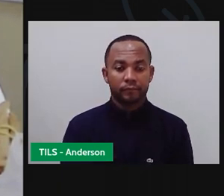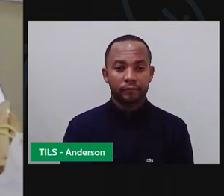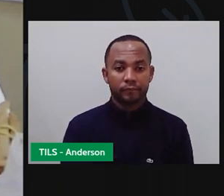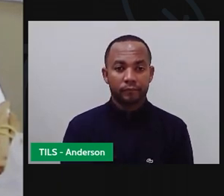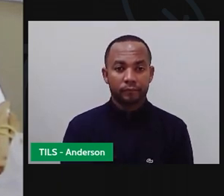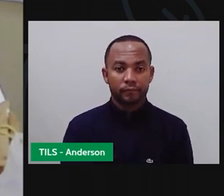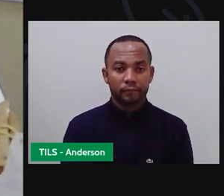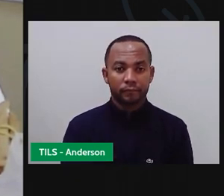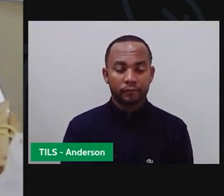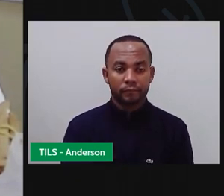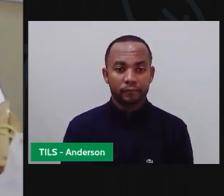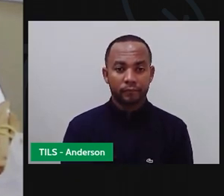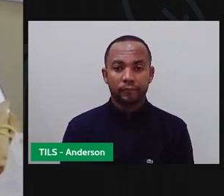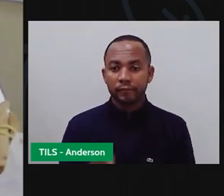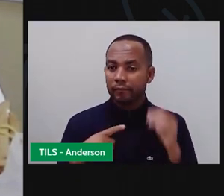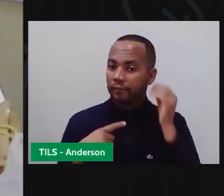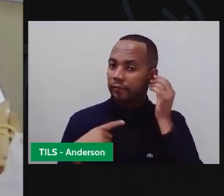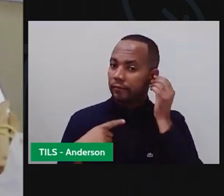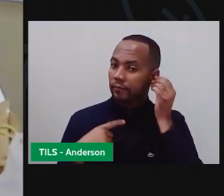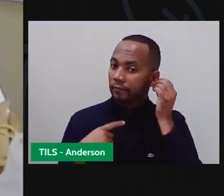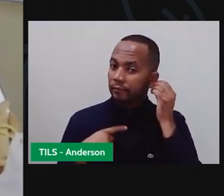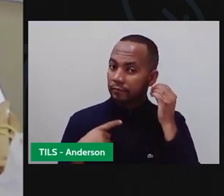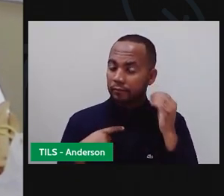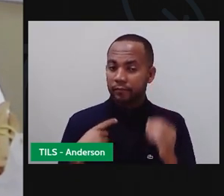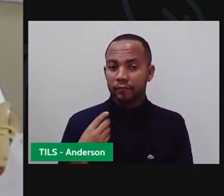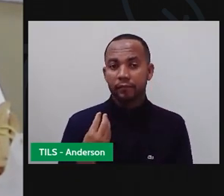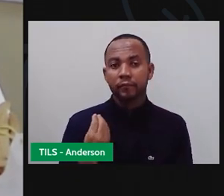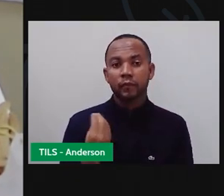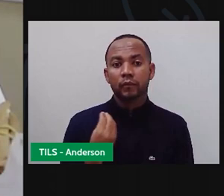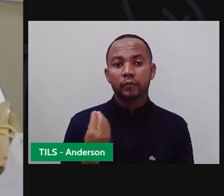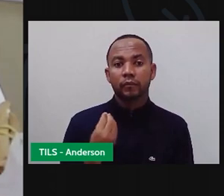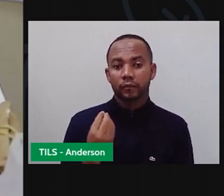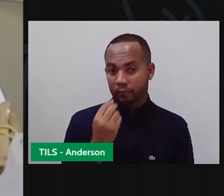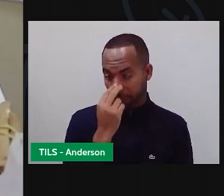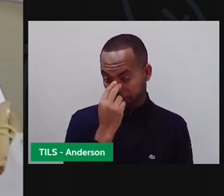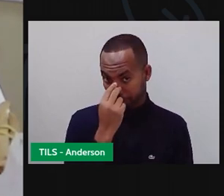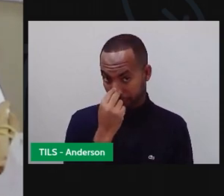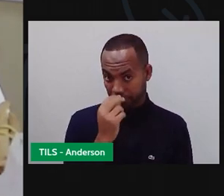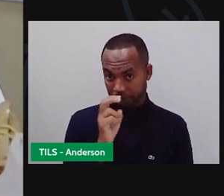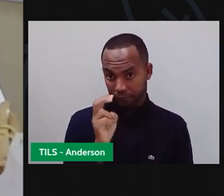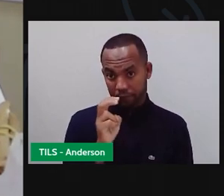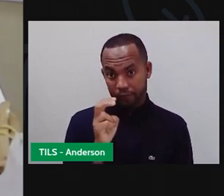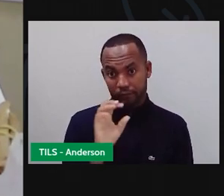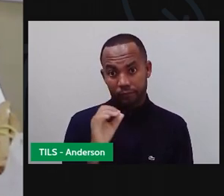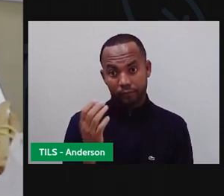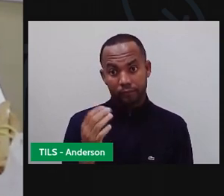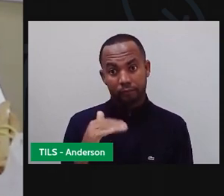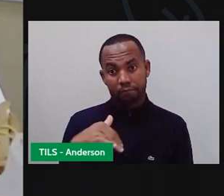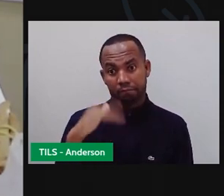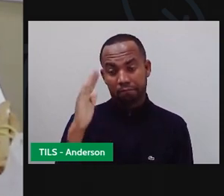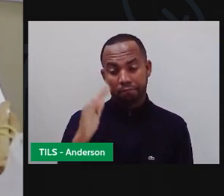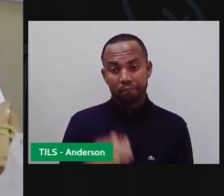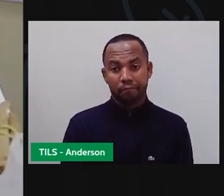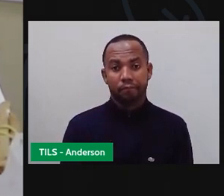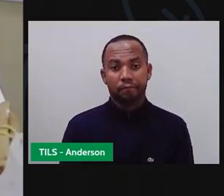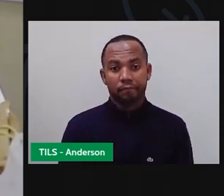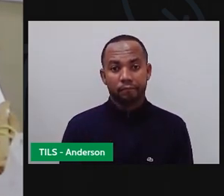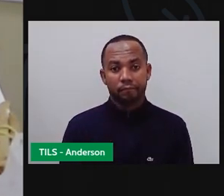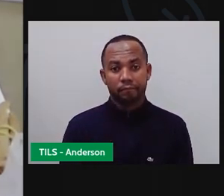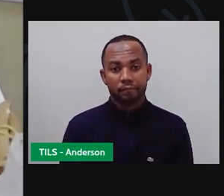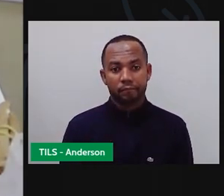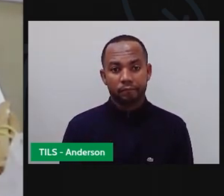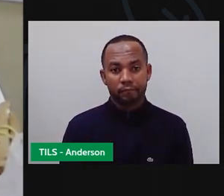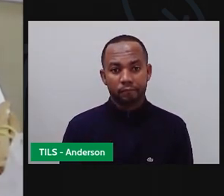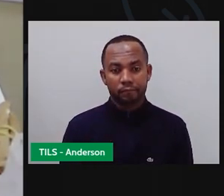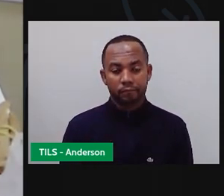uma atividade certo eu tenho Quantas unidades aqui cinco se eu quiser agora acrescentar 5 unidades aqui